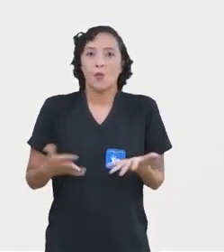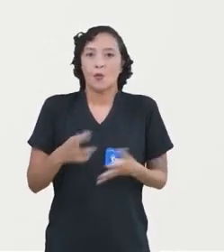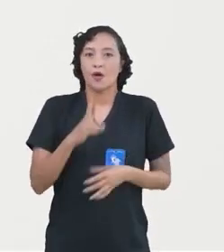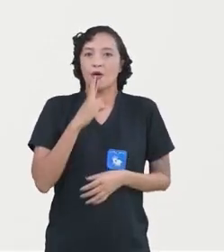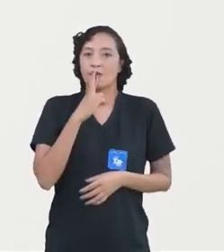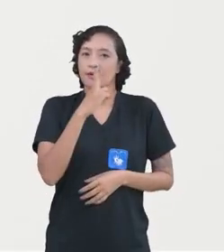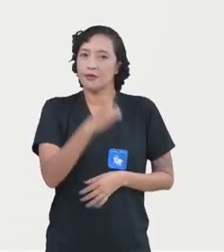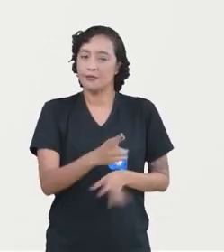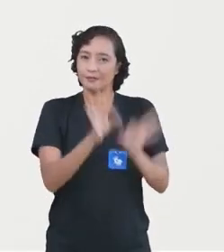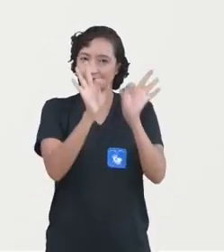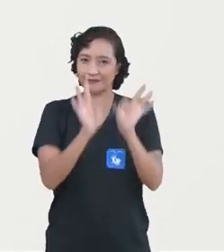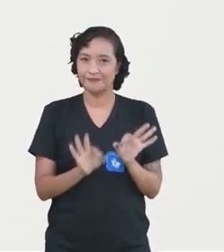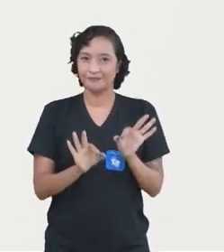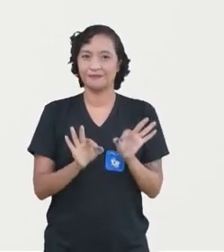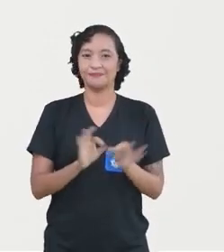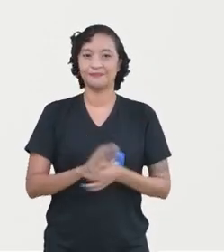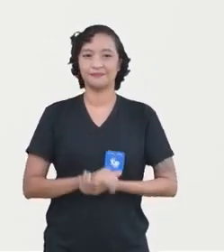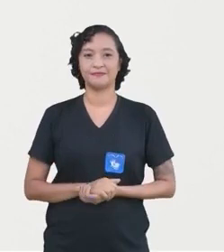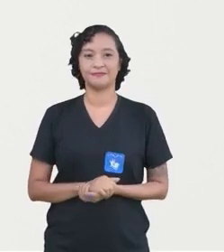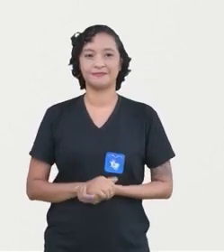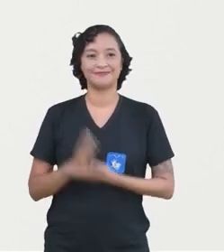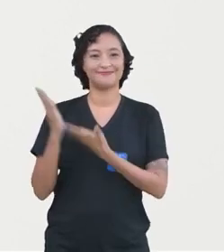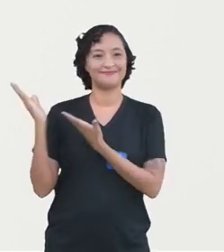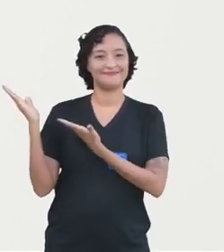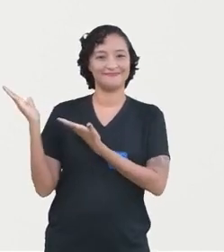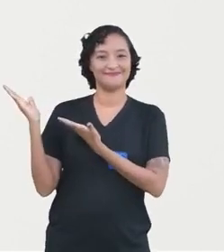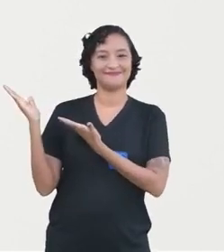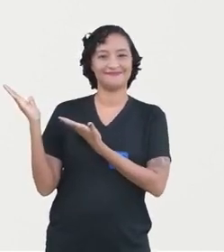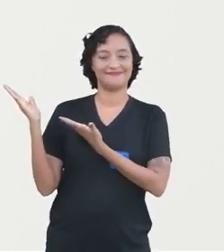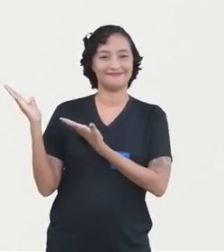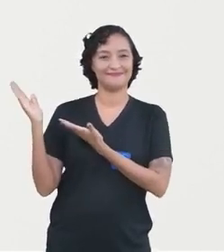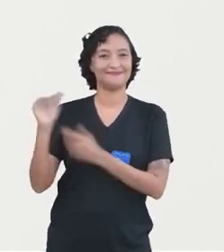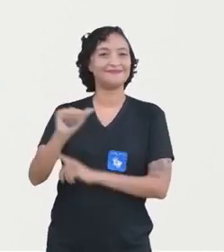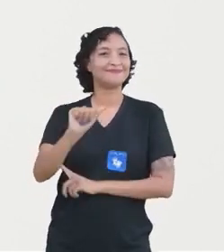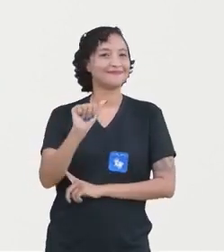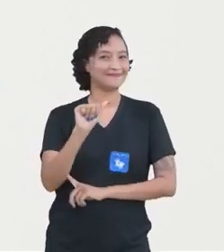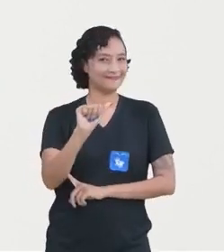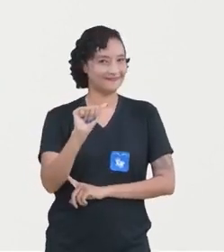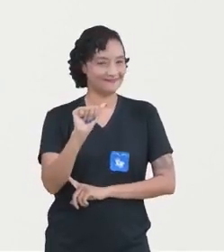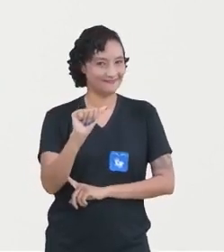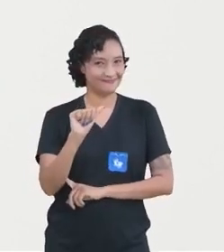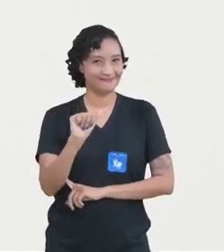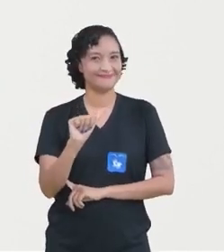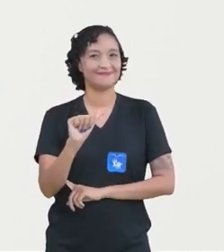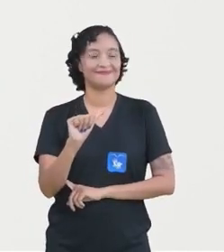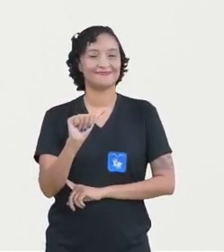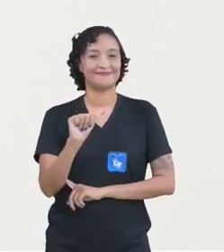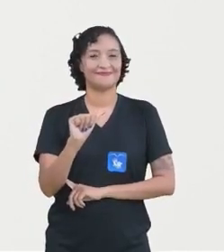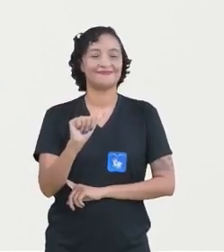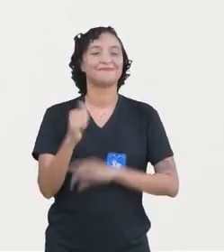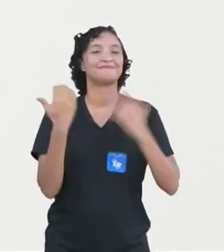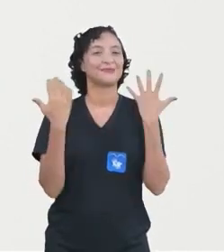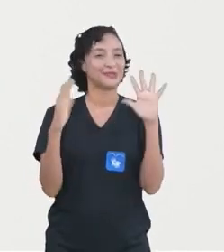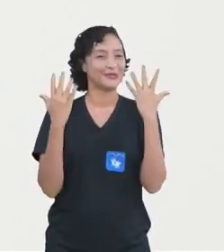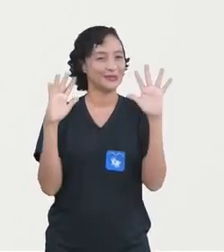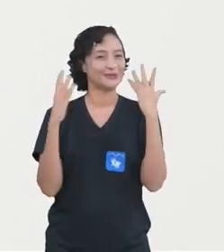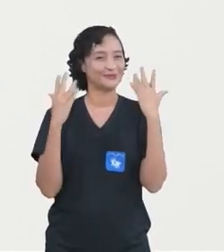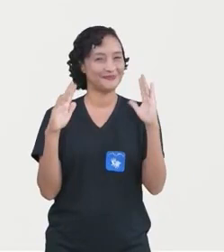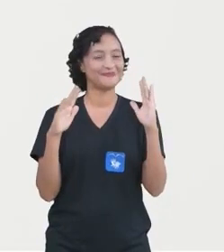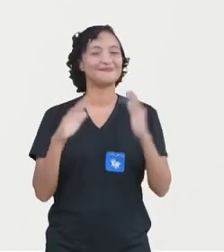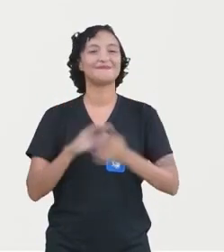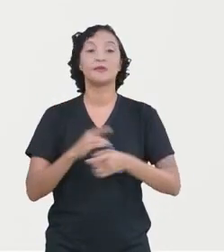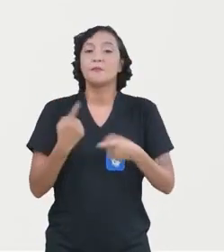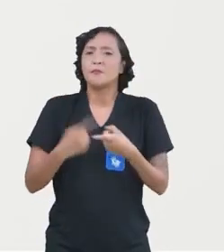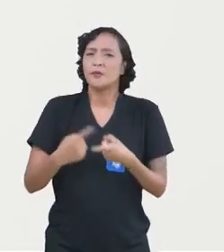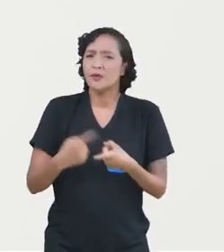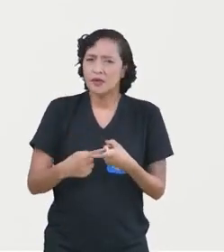a opção correta? O que vocês marcaram? Letra A. Muito bem. Por